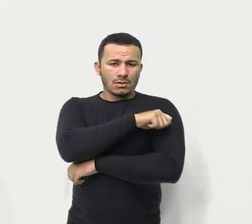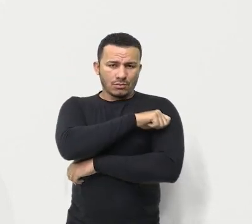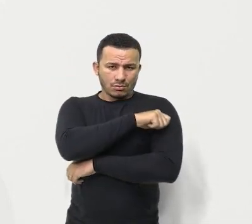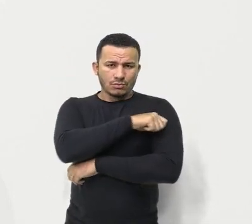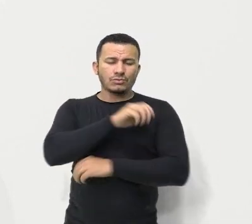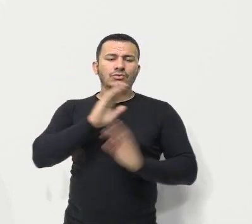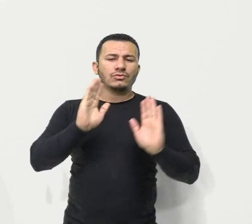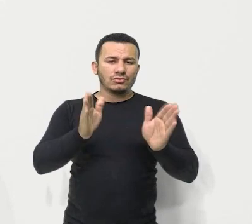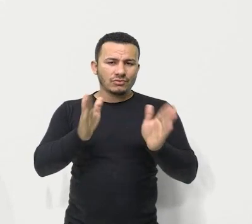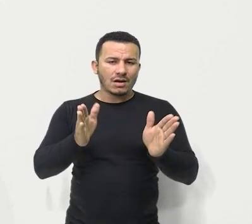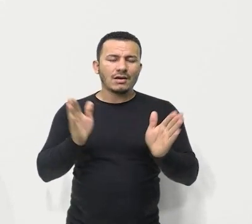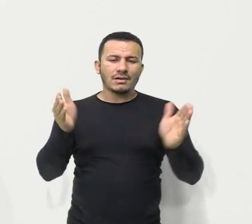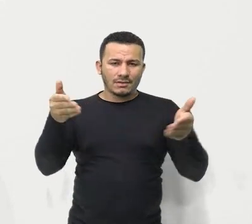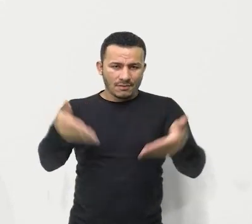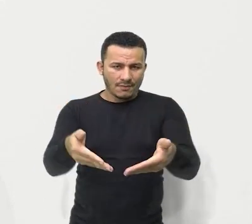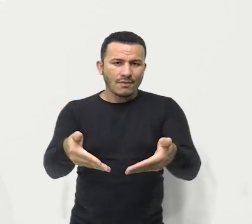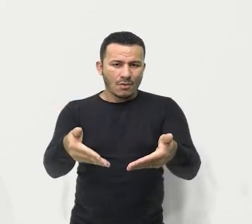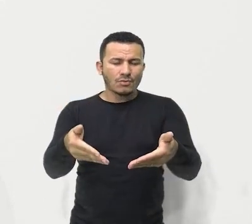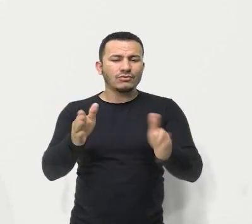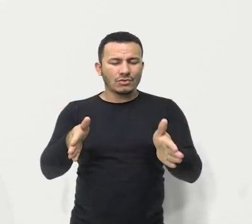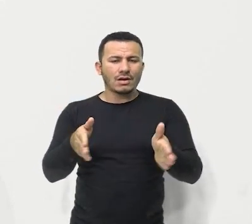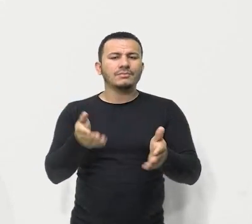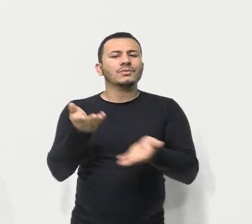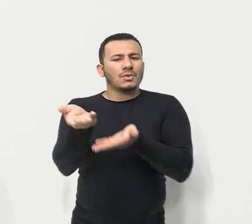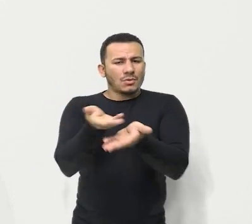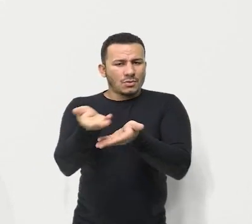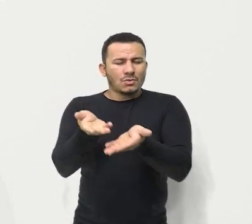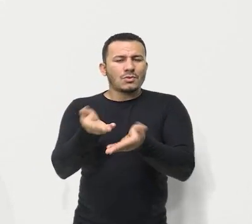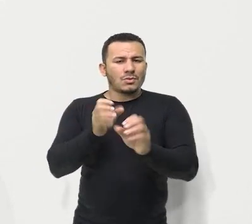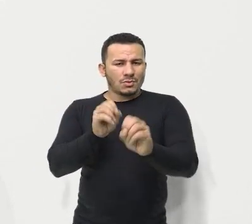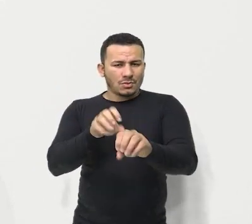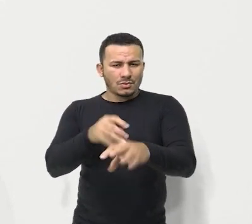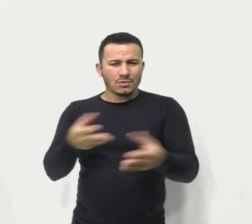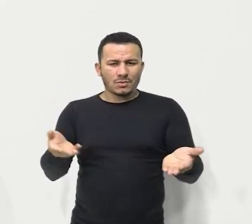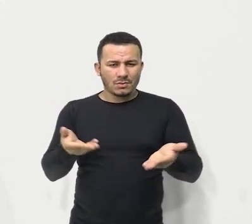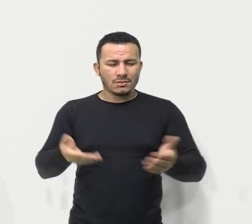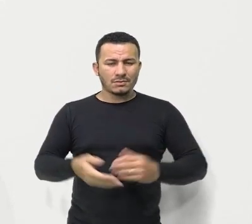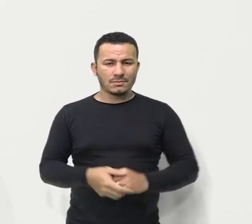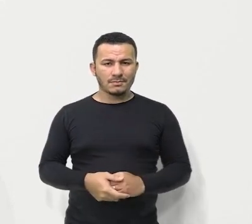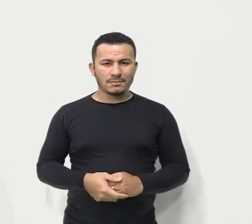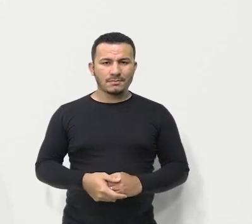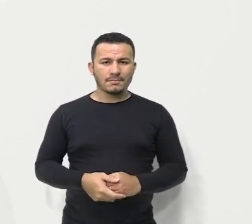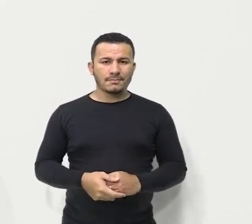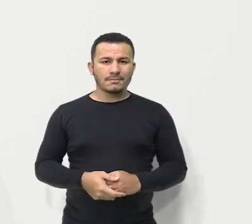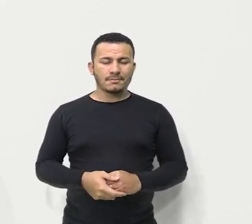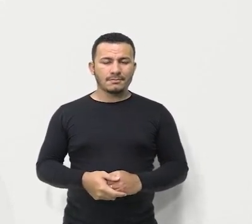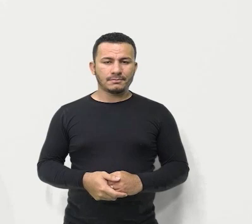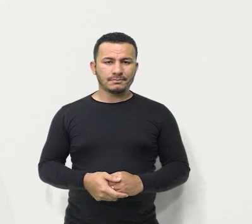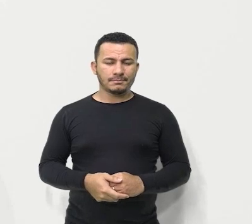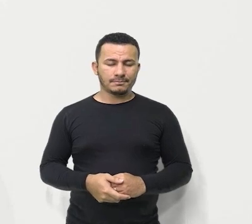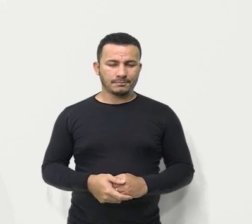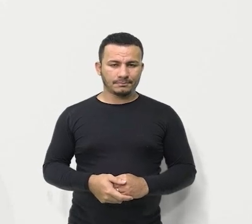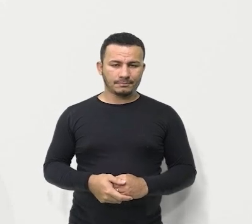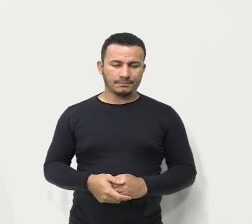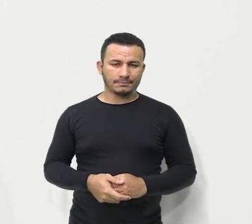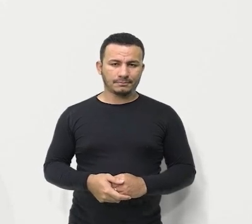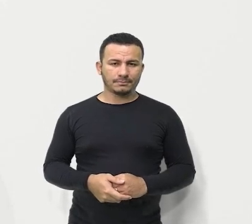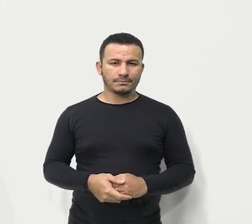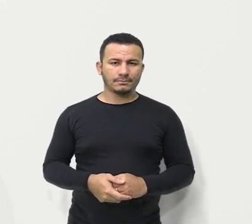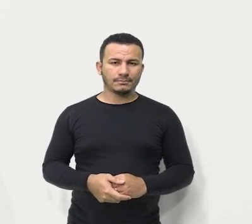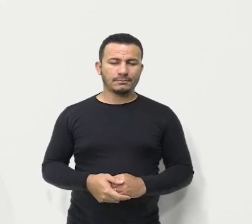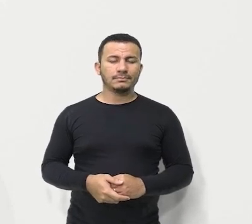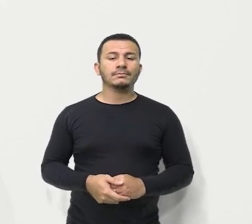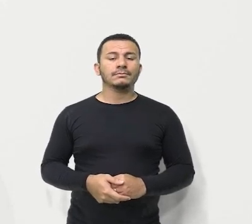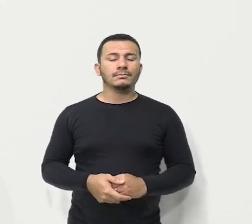ano, são um público-alvo bem direcional dessa produção, correto? E